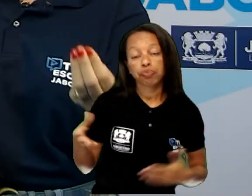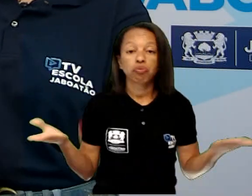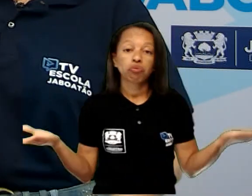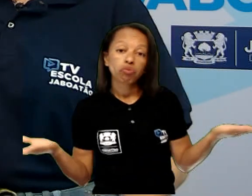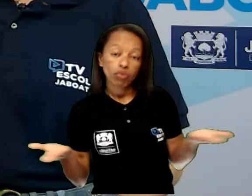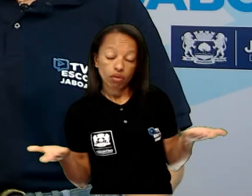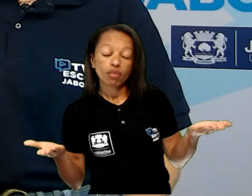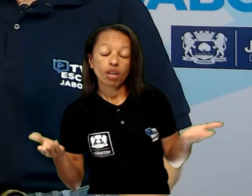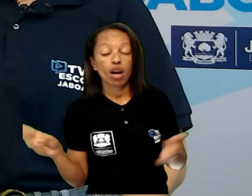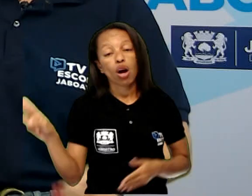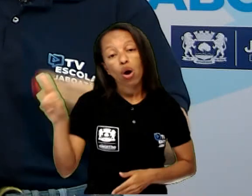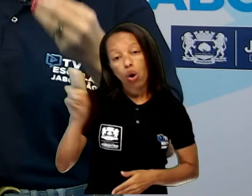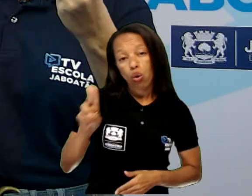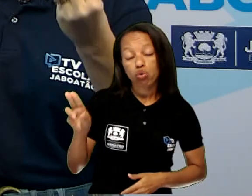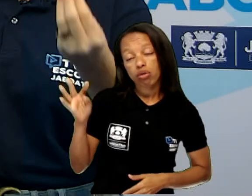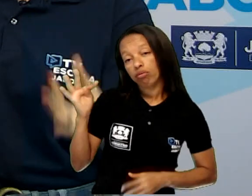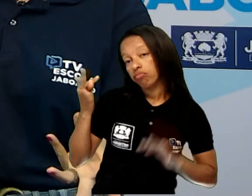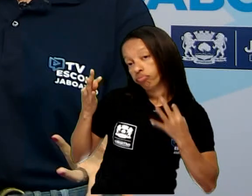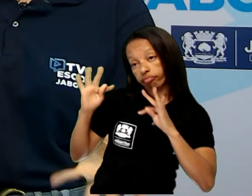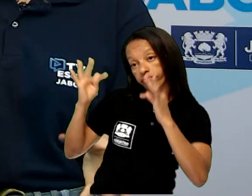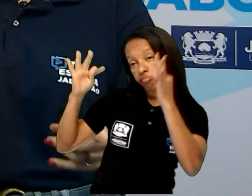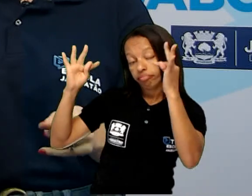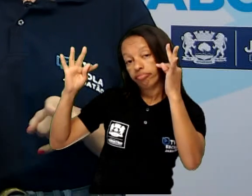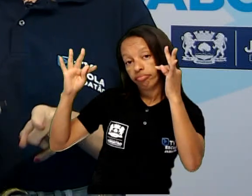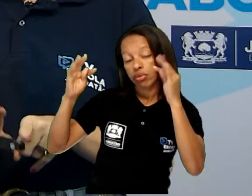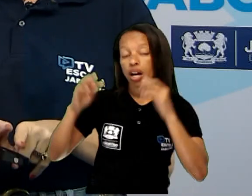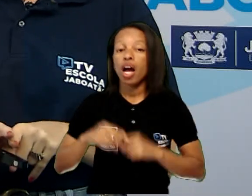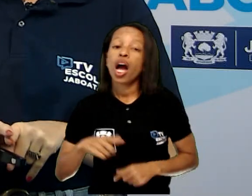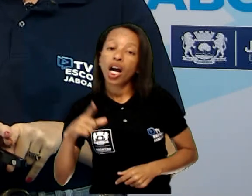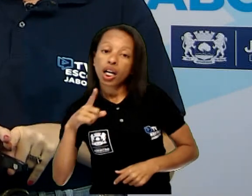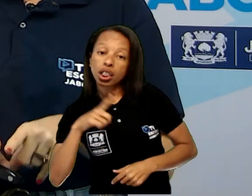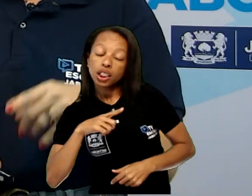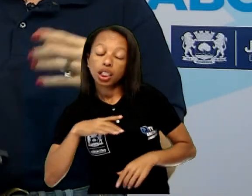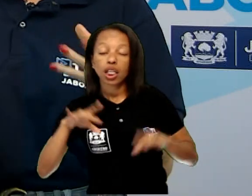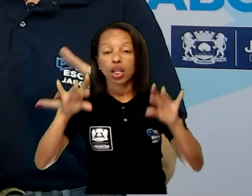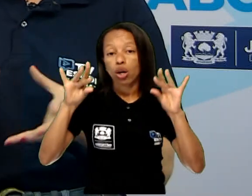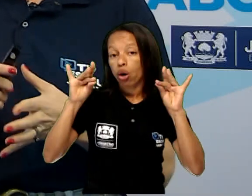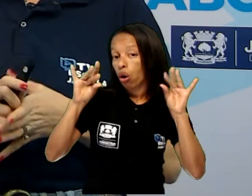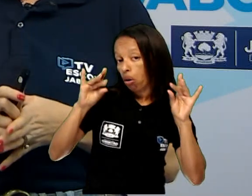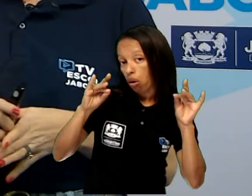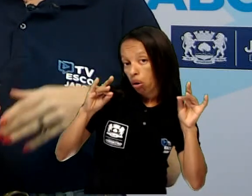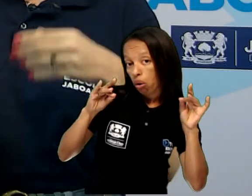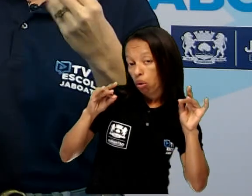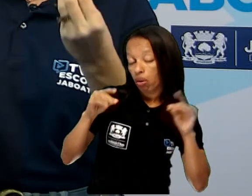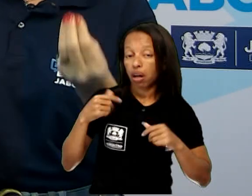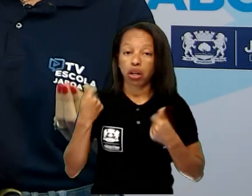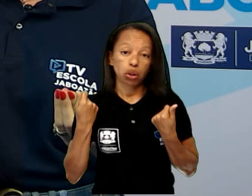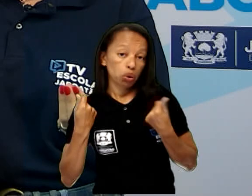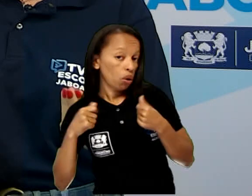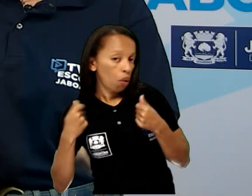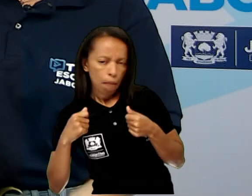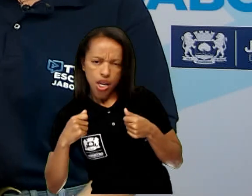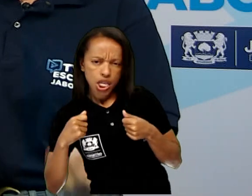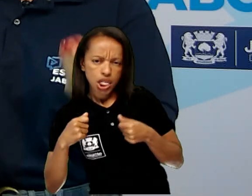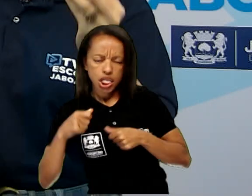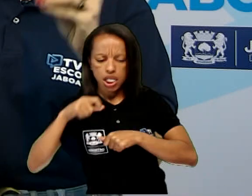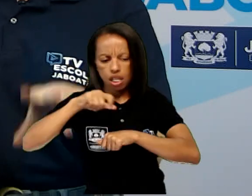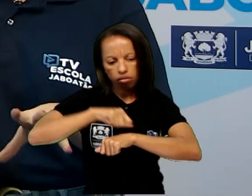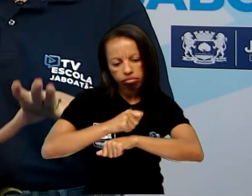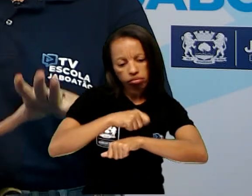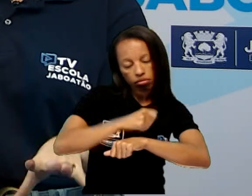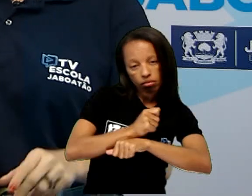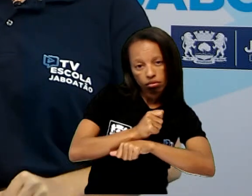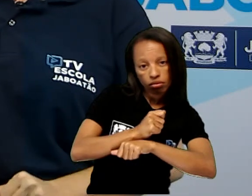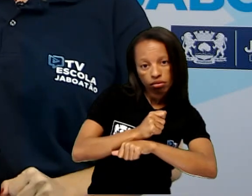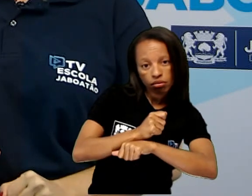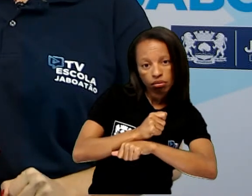muita tecnologia, não é? Existem colas que podem fechar o ferimento sem precisar fazer pontos, é menos dolorido para a criança, mas